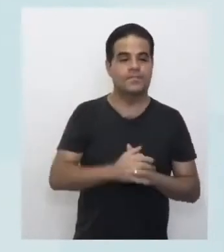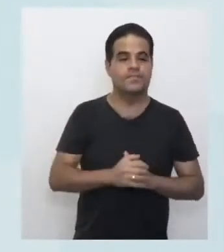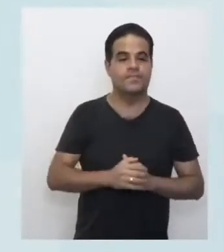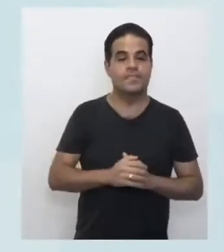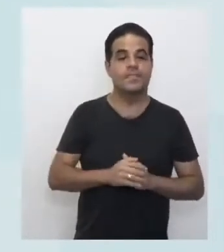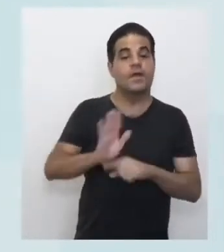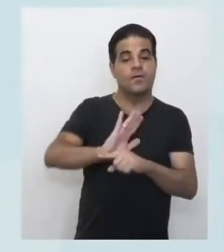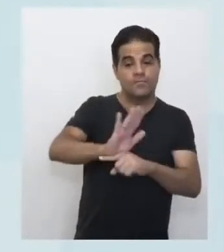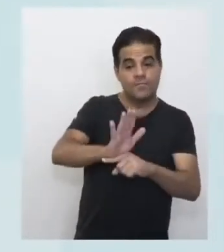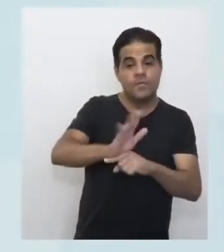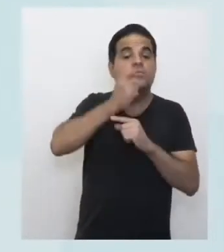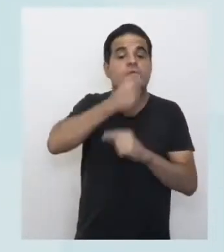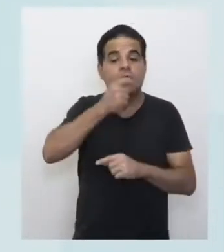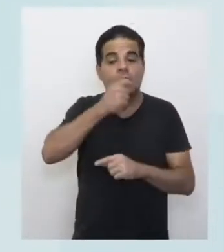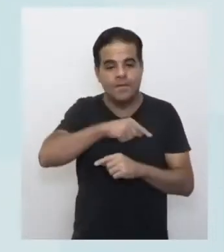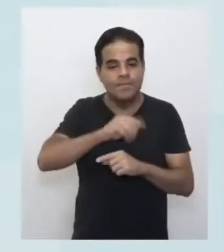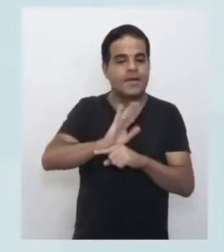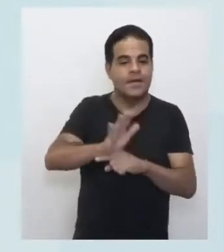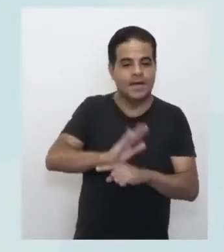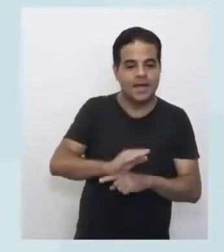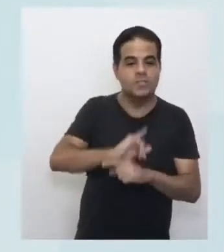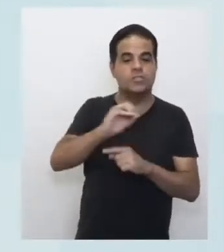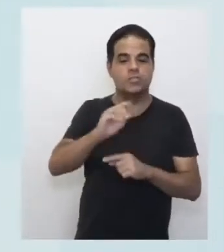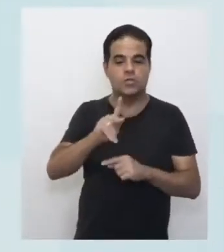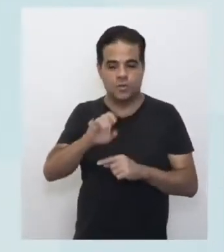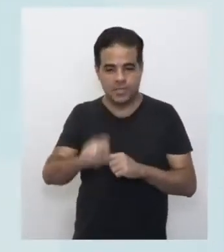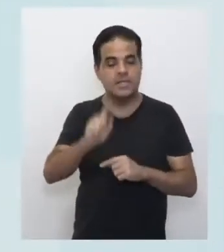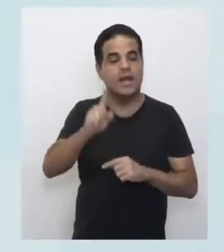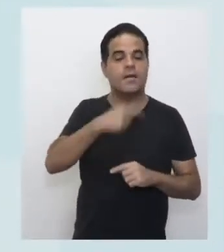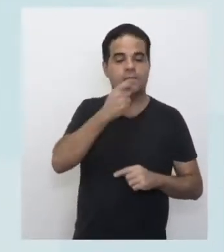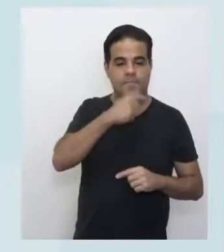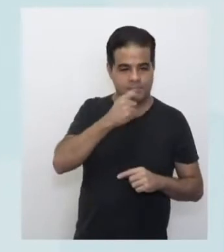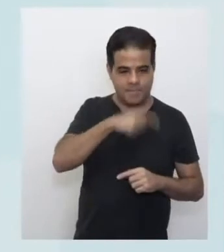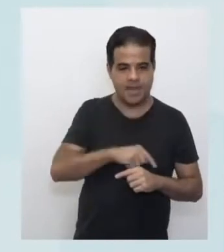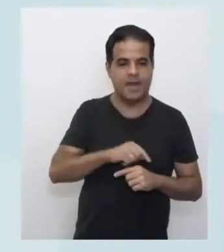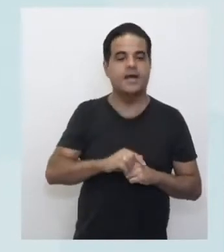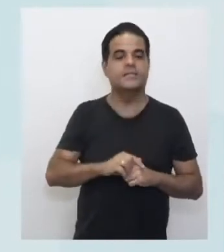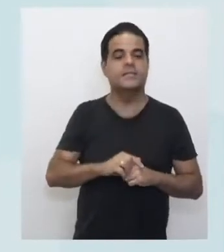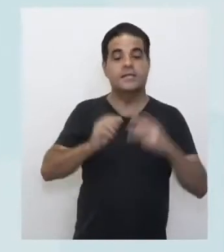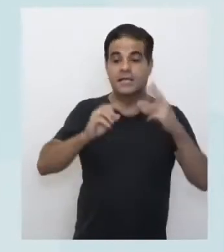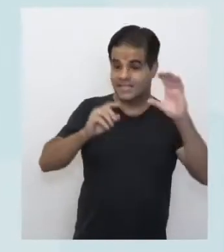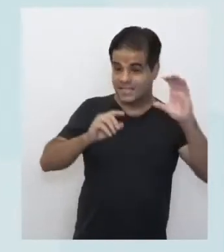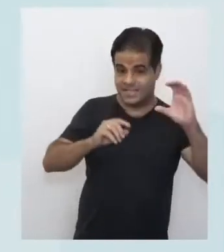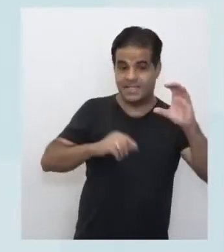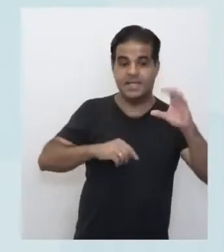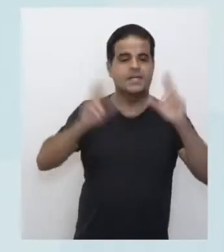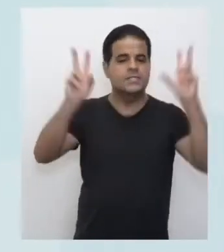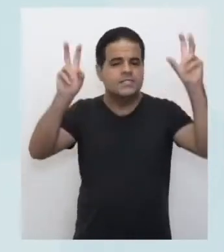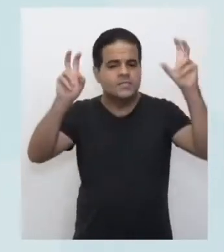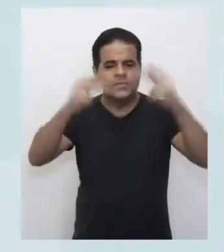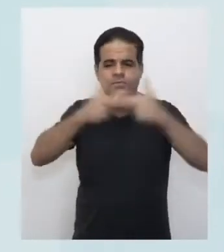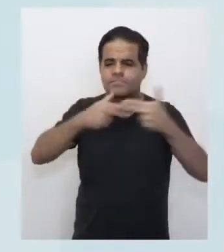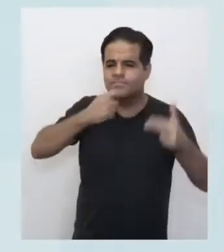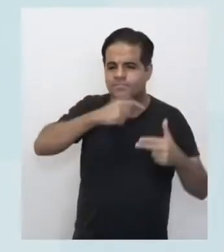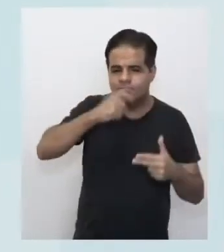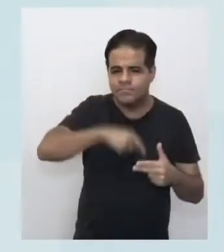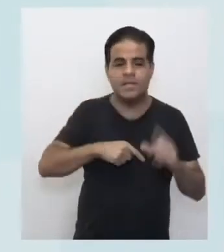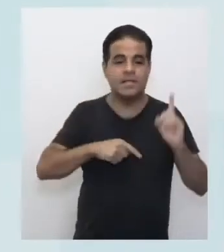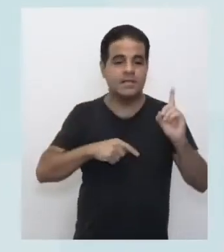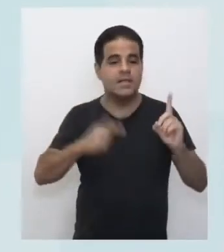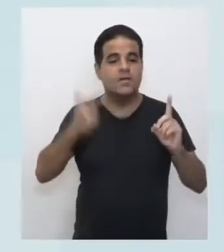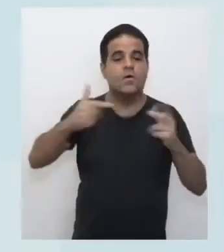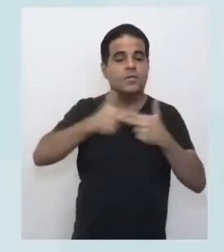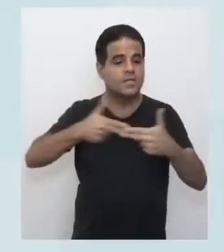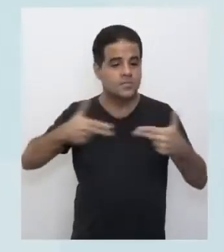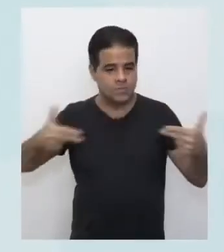os filmes de comédia. Jokes. As piadas. Funny situations. Situações engraçadas. Other. Outras coisas. Which